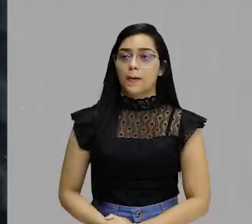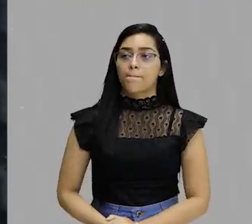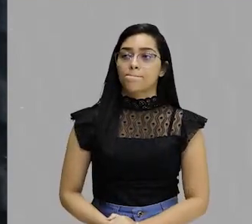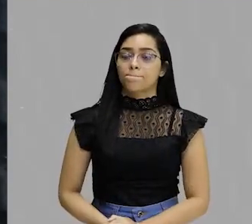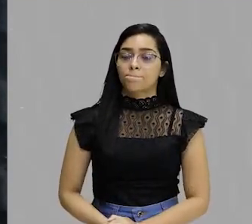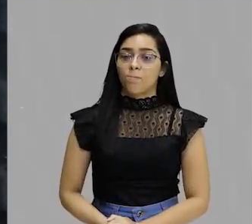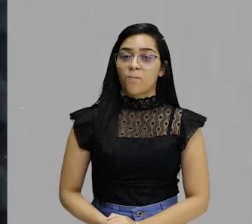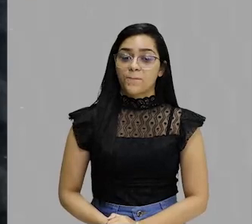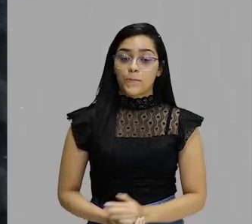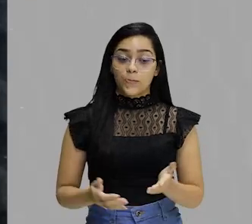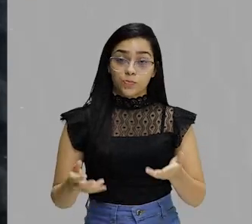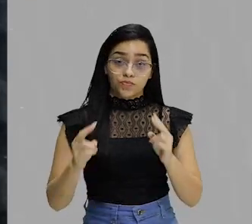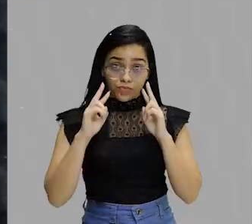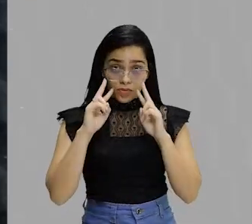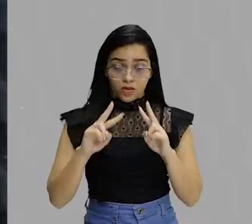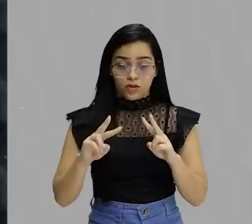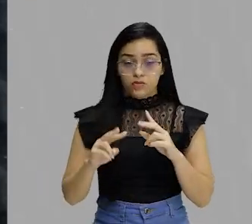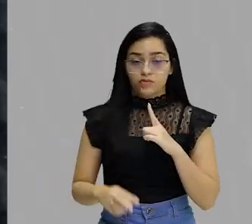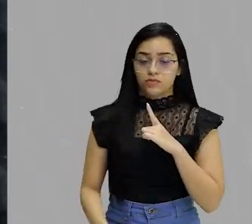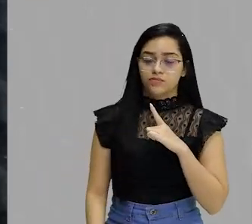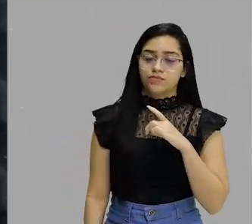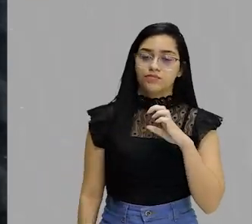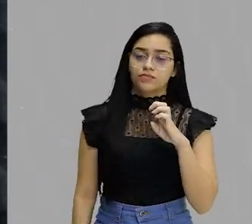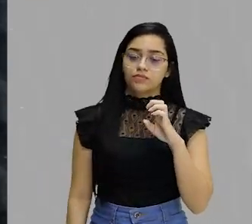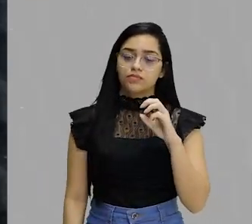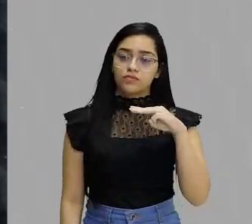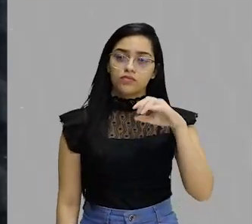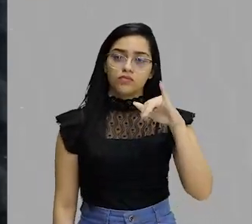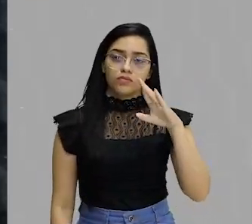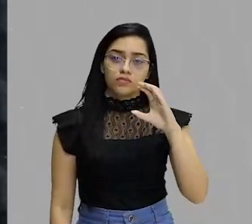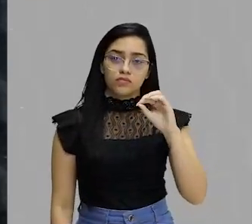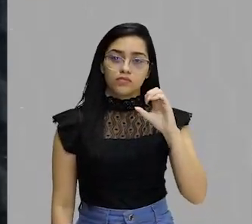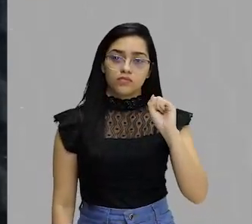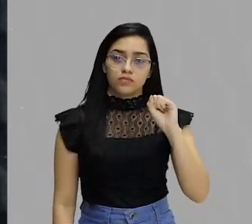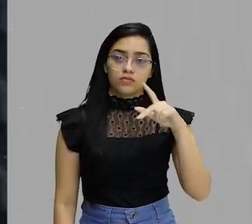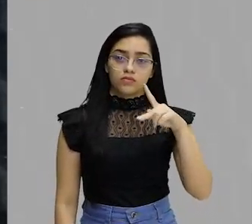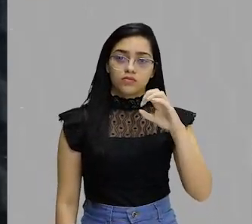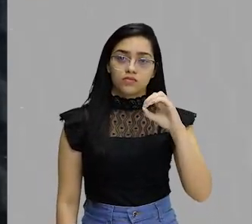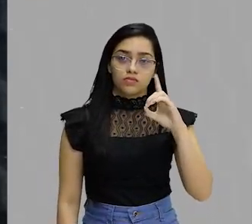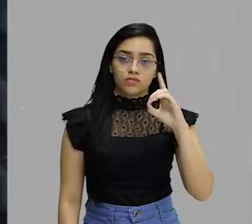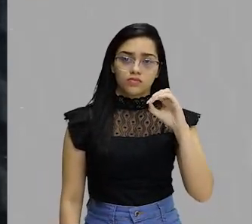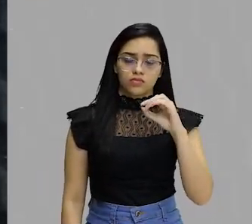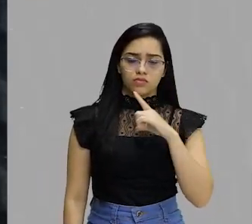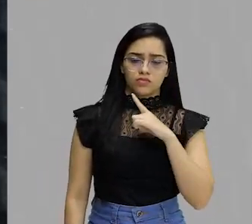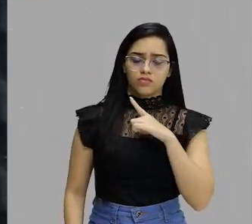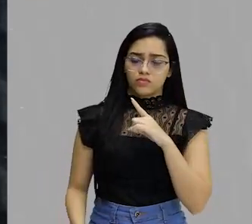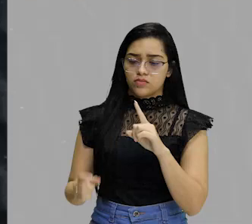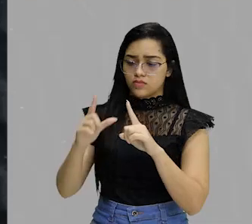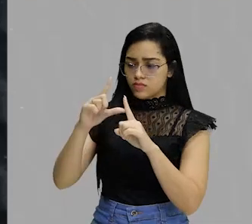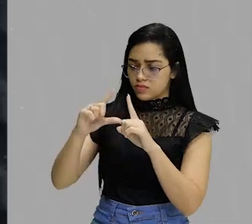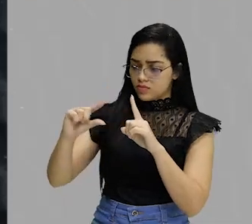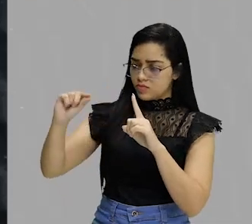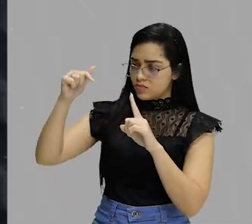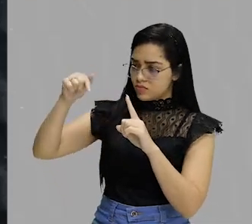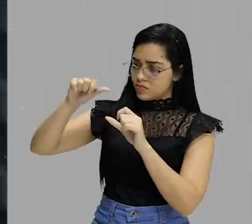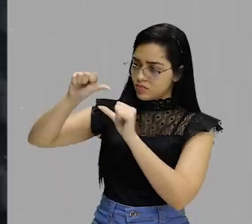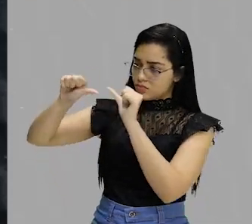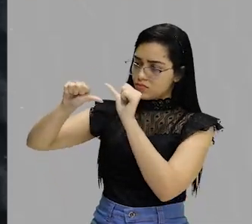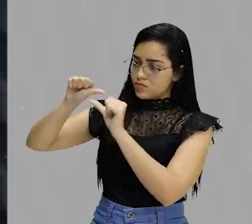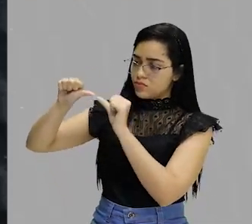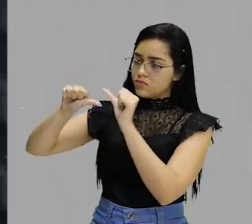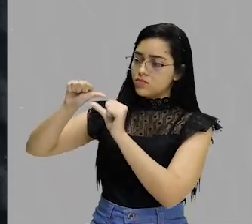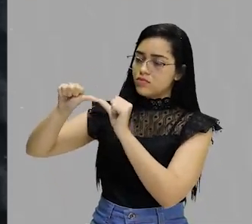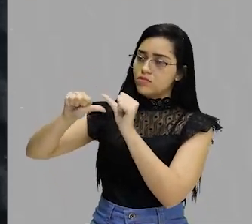Então vamos lá. Esse micrósporo, inicialmente, que está lá dentro dessa folha